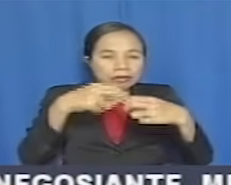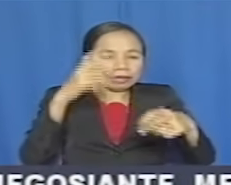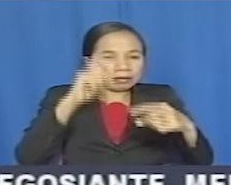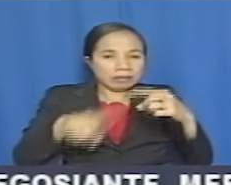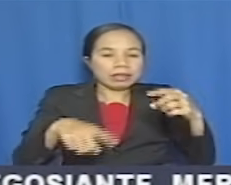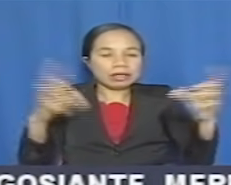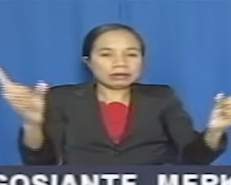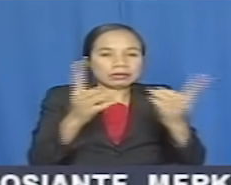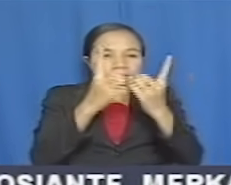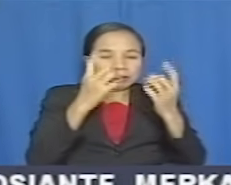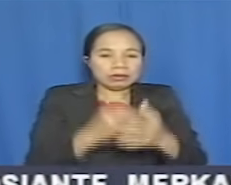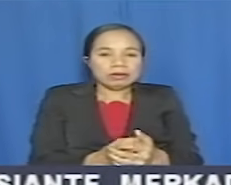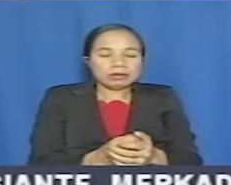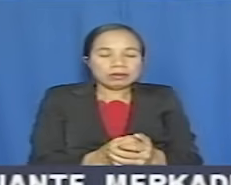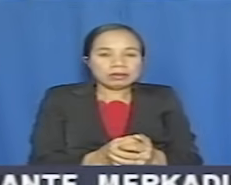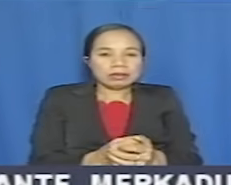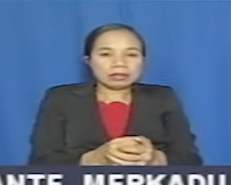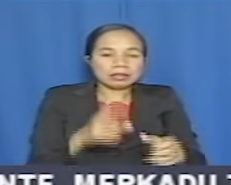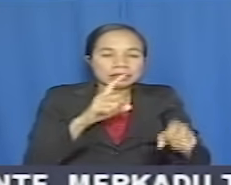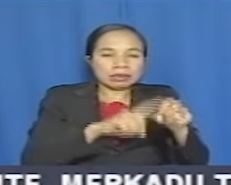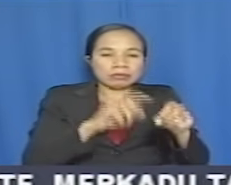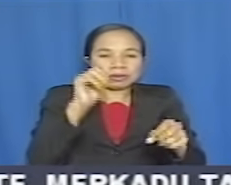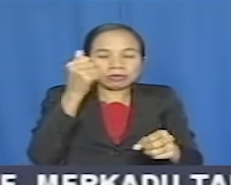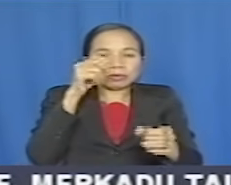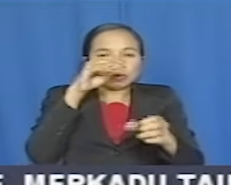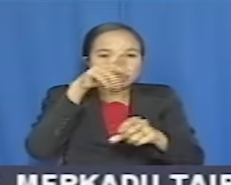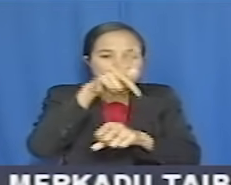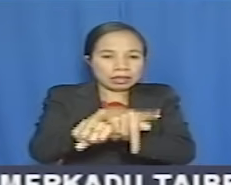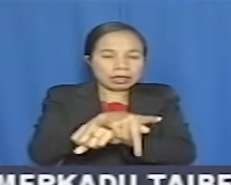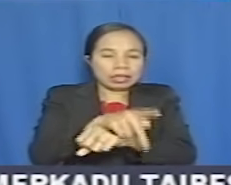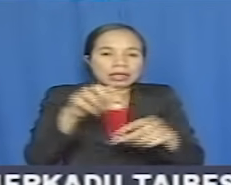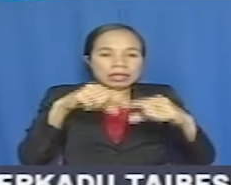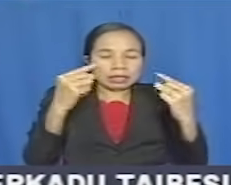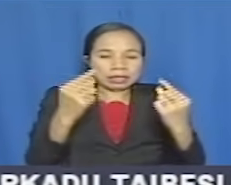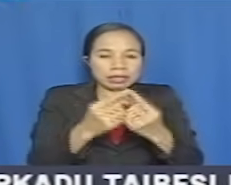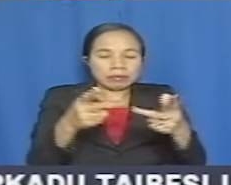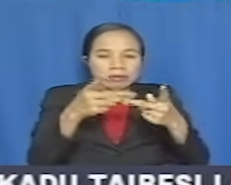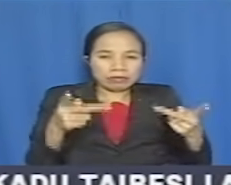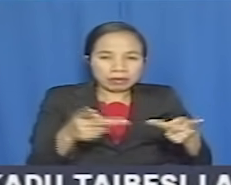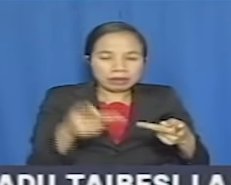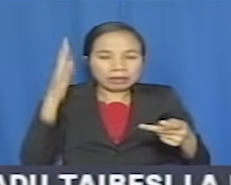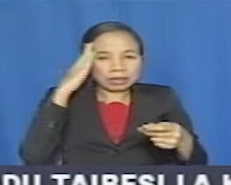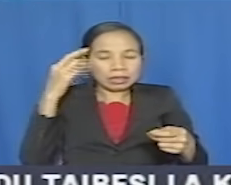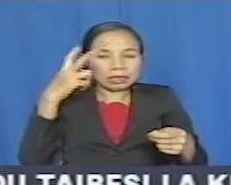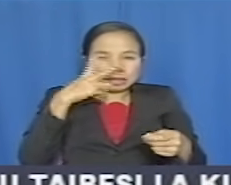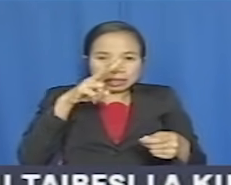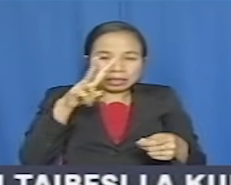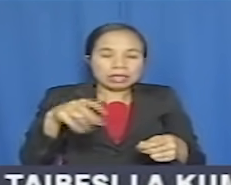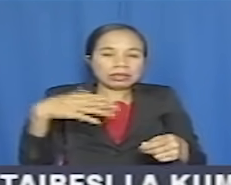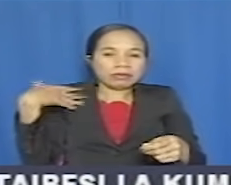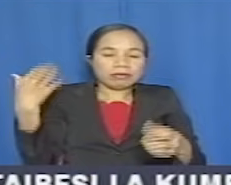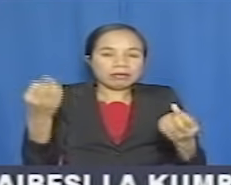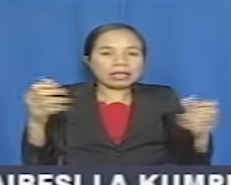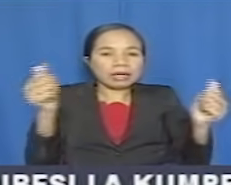acontece. Tuir cronologia e retuco sanulo kalang, equipa conjunta ba área nebe desconfia, observa kata o jovem